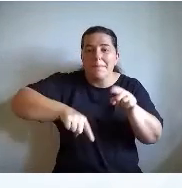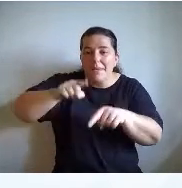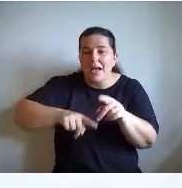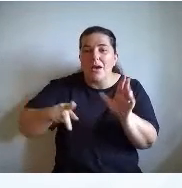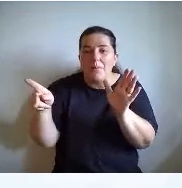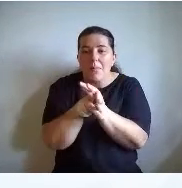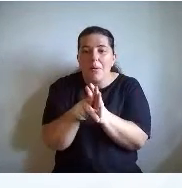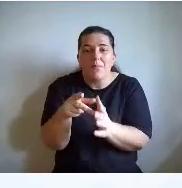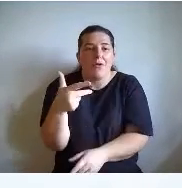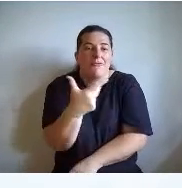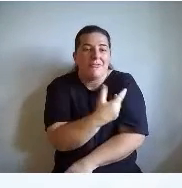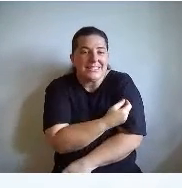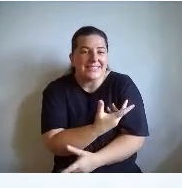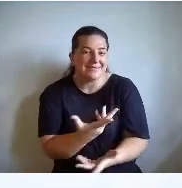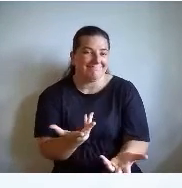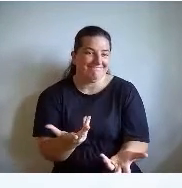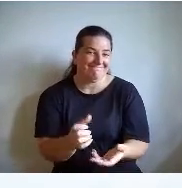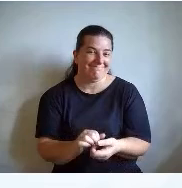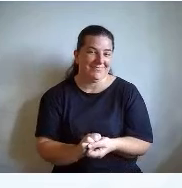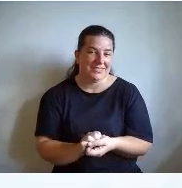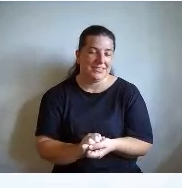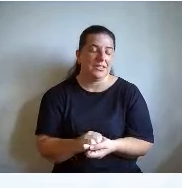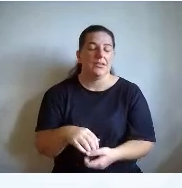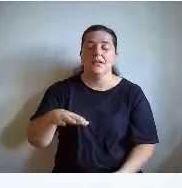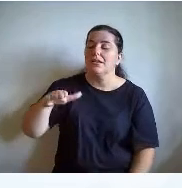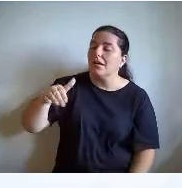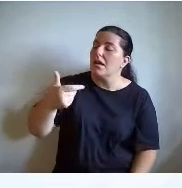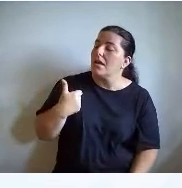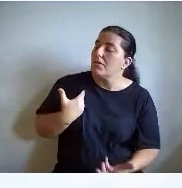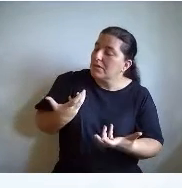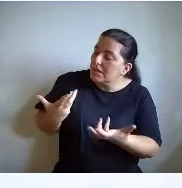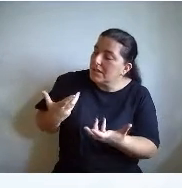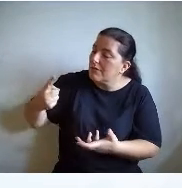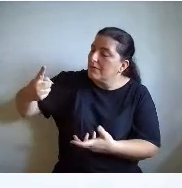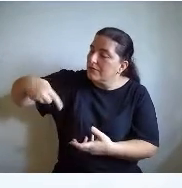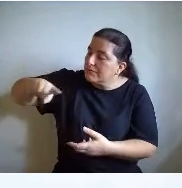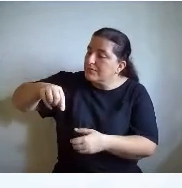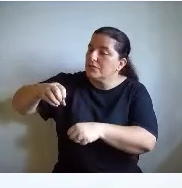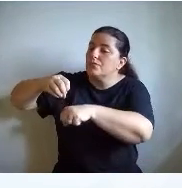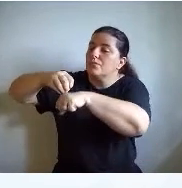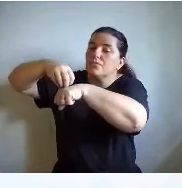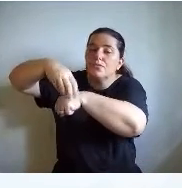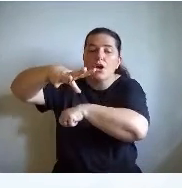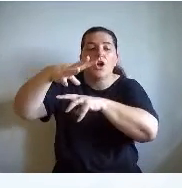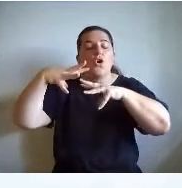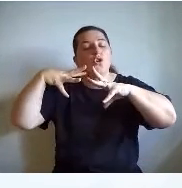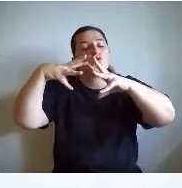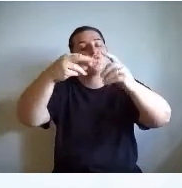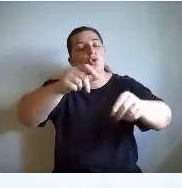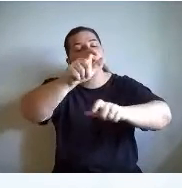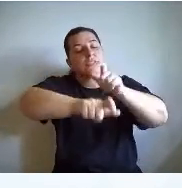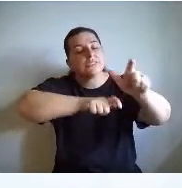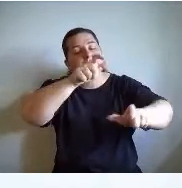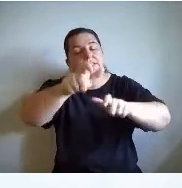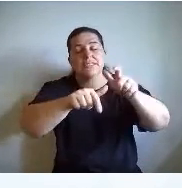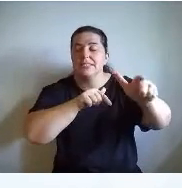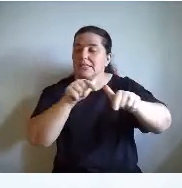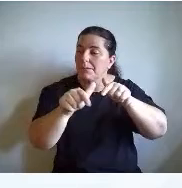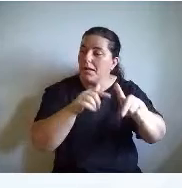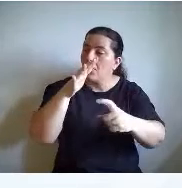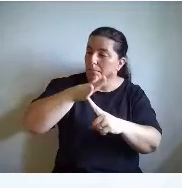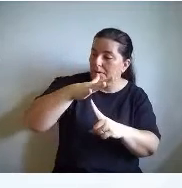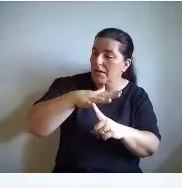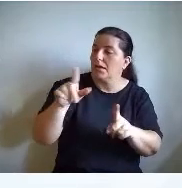retórica. Mônica, eu gostaria que você deixasse aqui uma mensagem para todas as trabalhadoras aqui do Paraná e para os